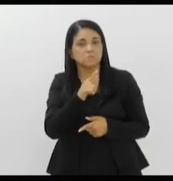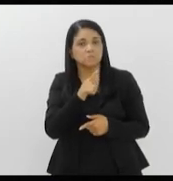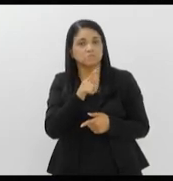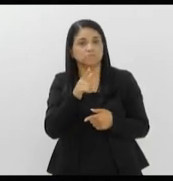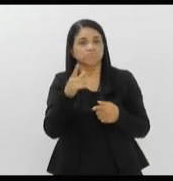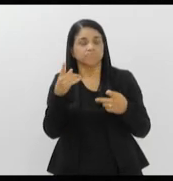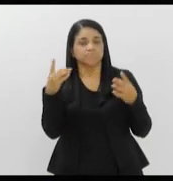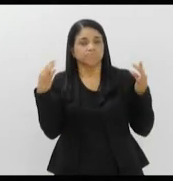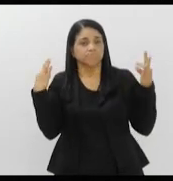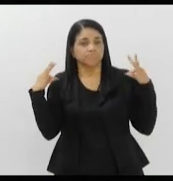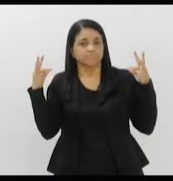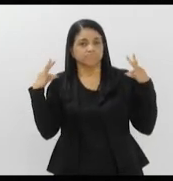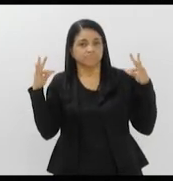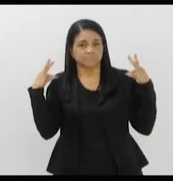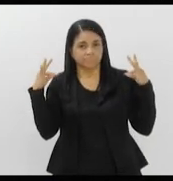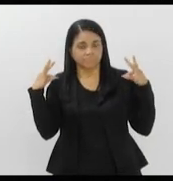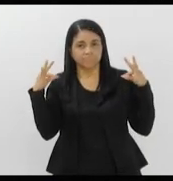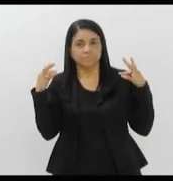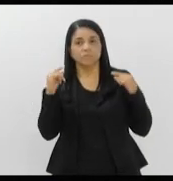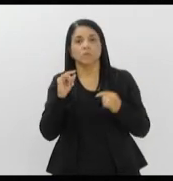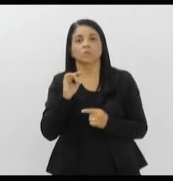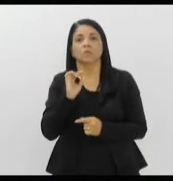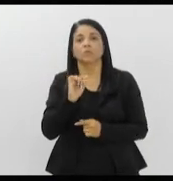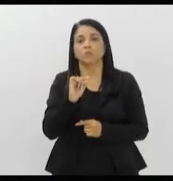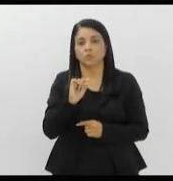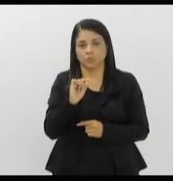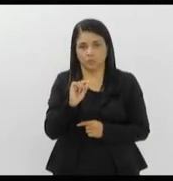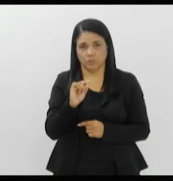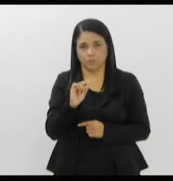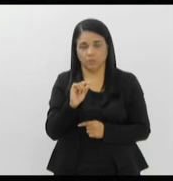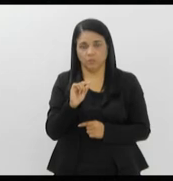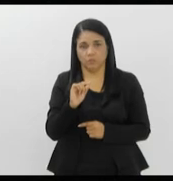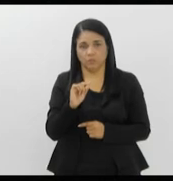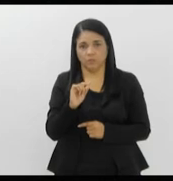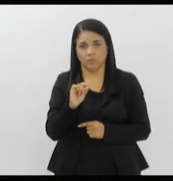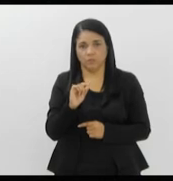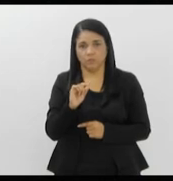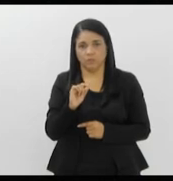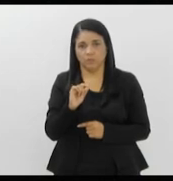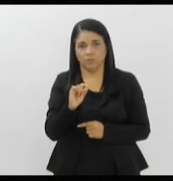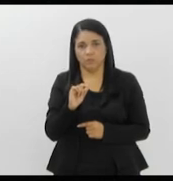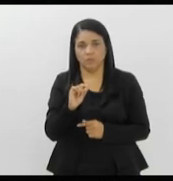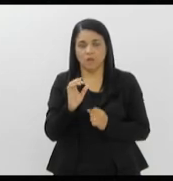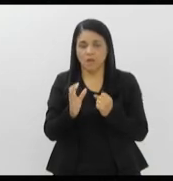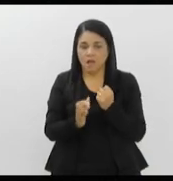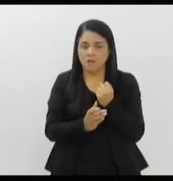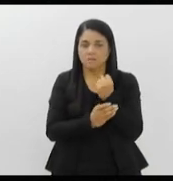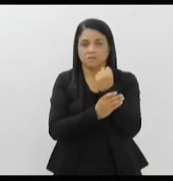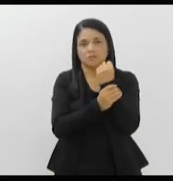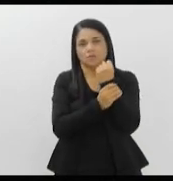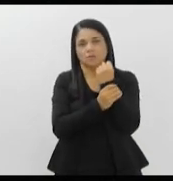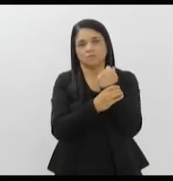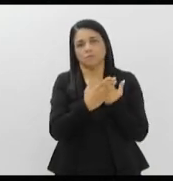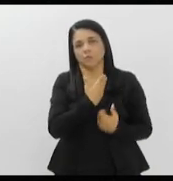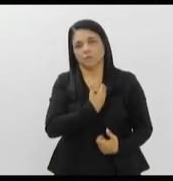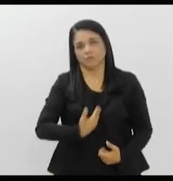turístico. E é exatamente a questão da segurança pública.